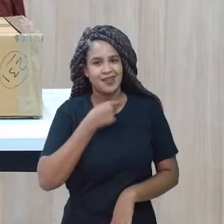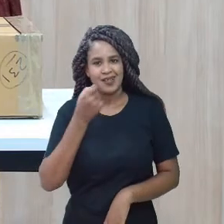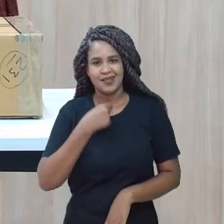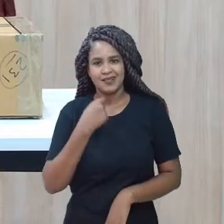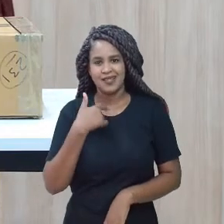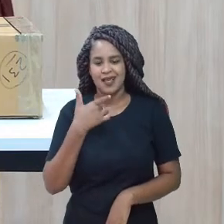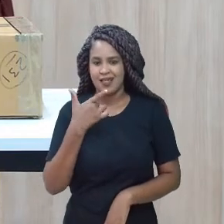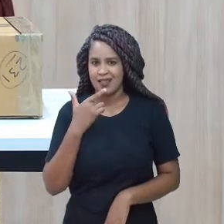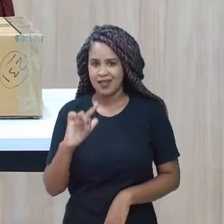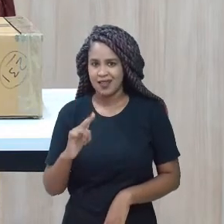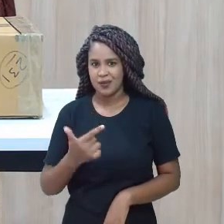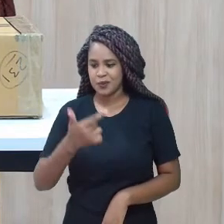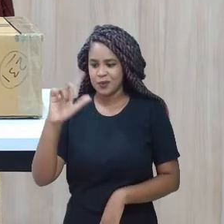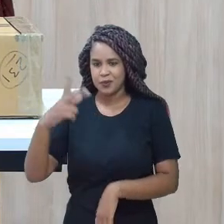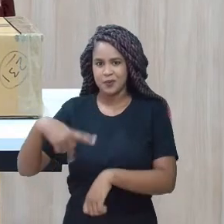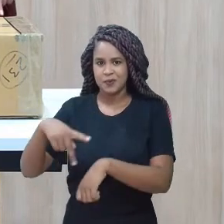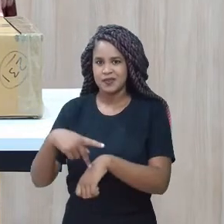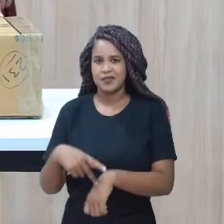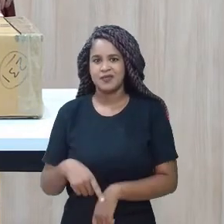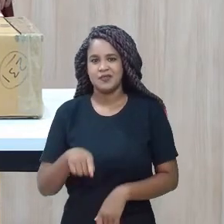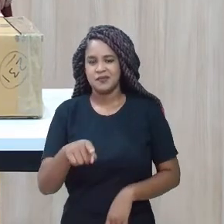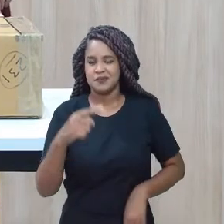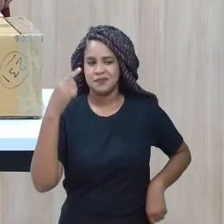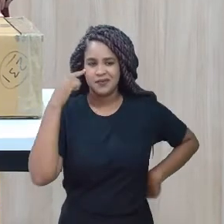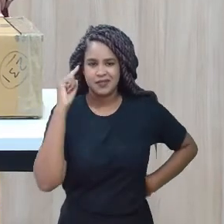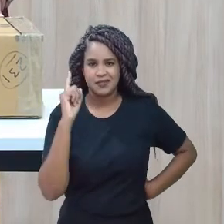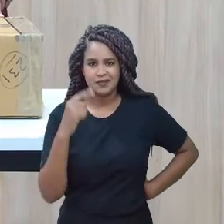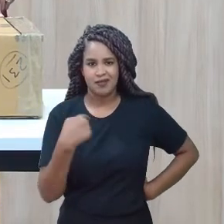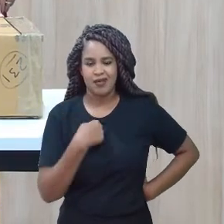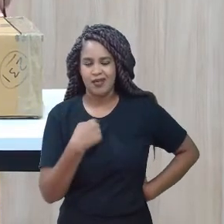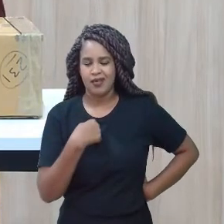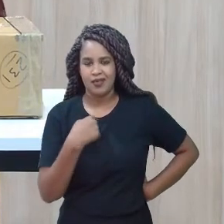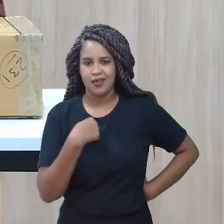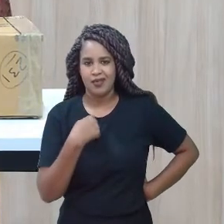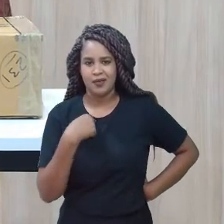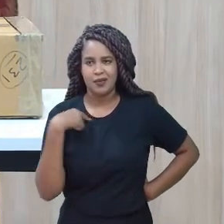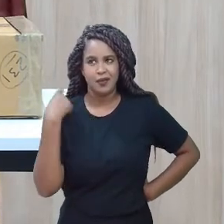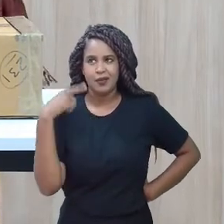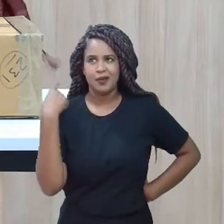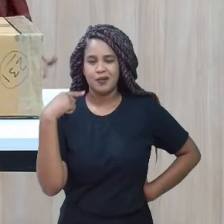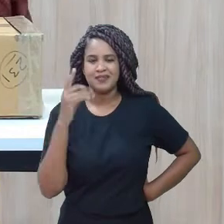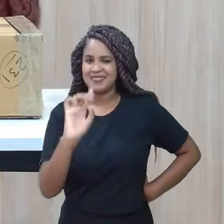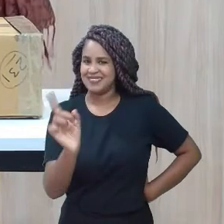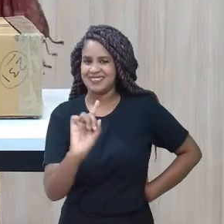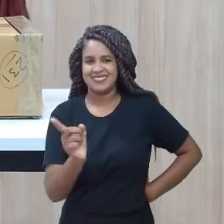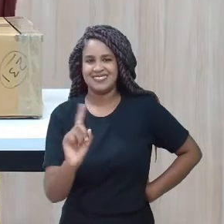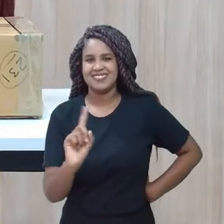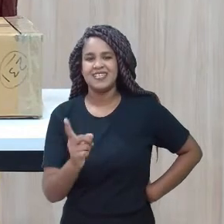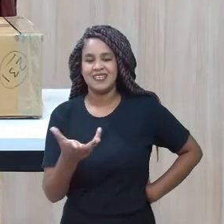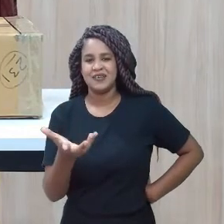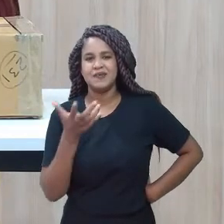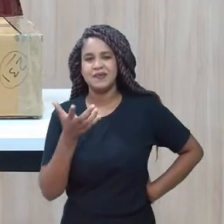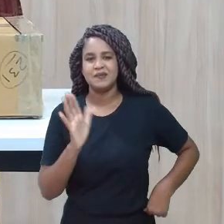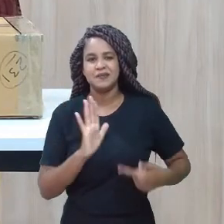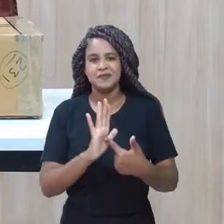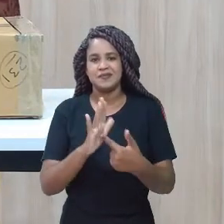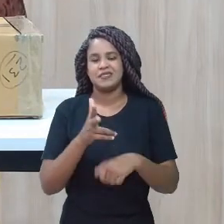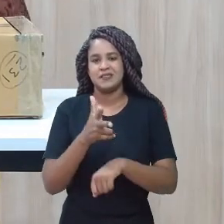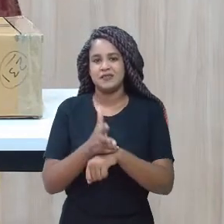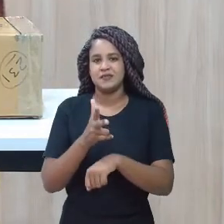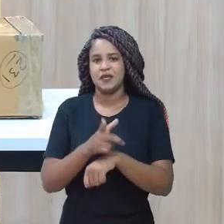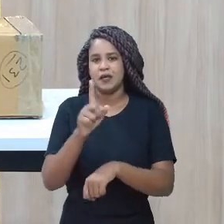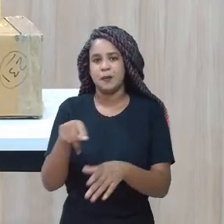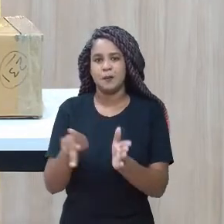sério. Nossa, eu acho que essa professora ficou meio maluca, trocou de vídeo. Não, troquei não. Esse aí é